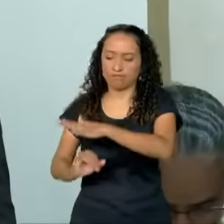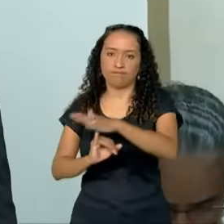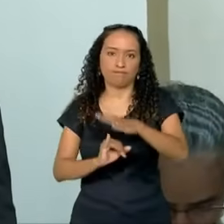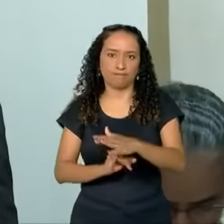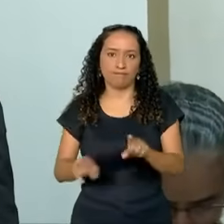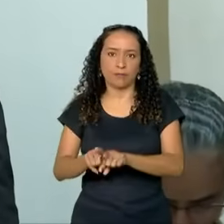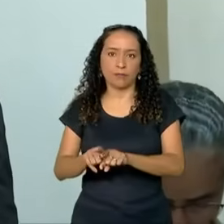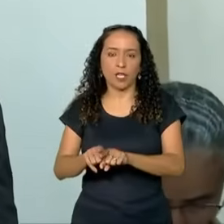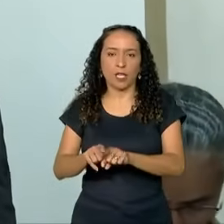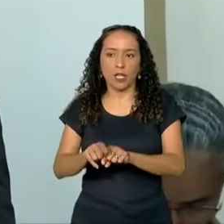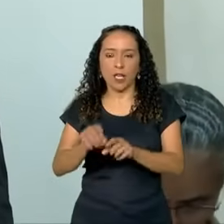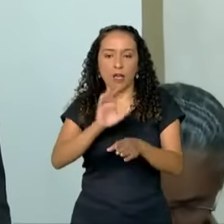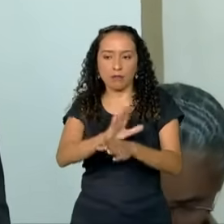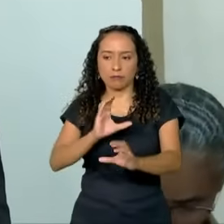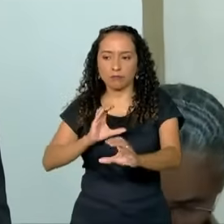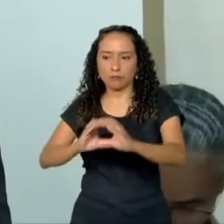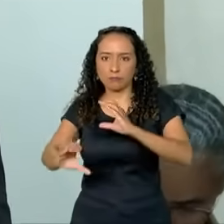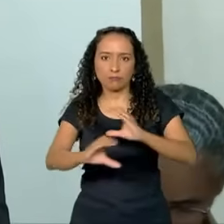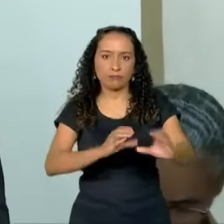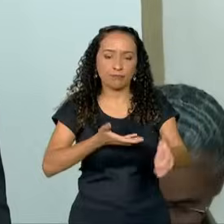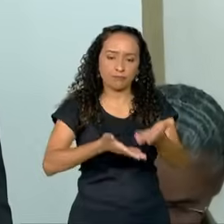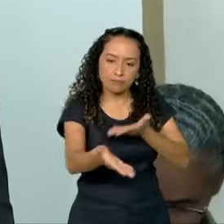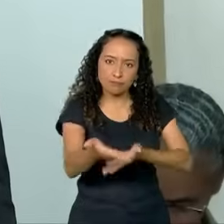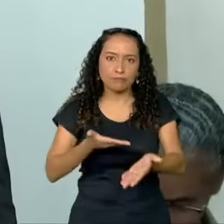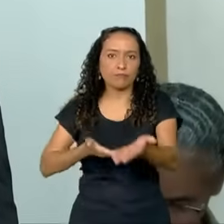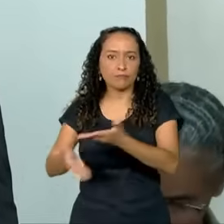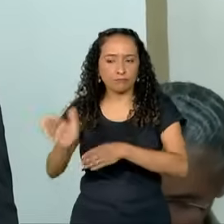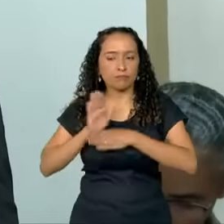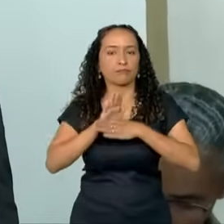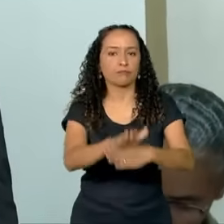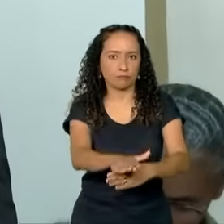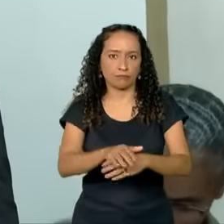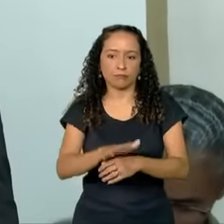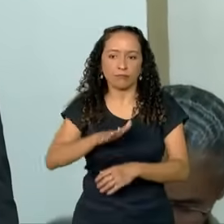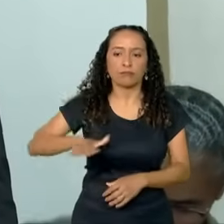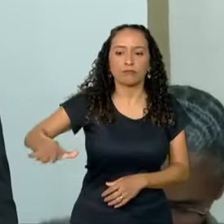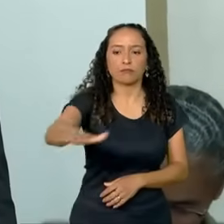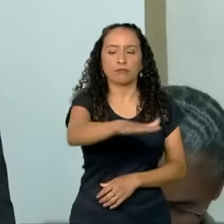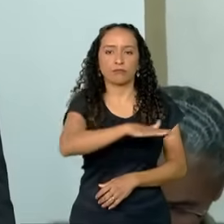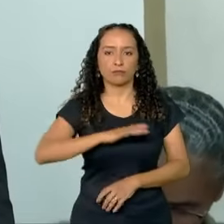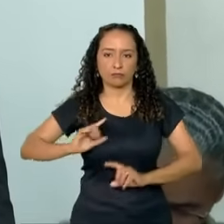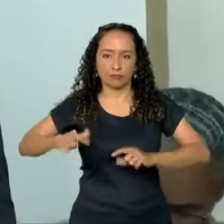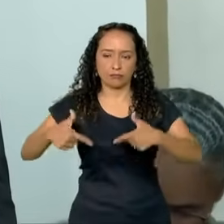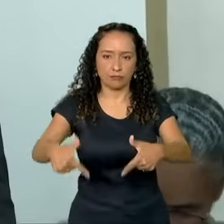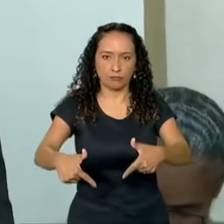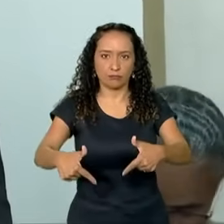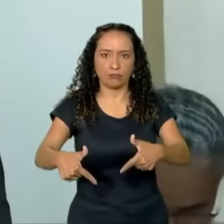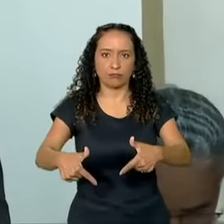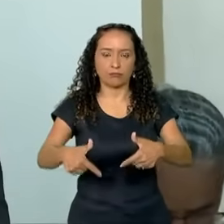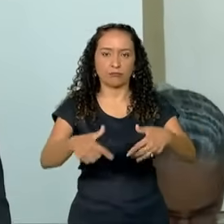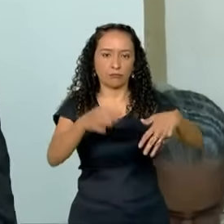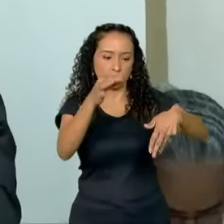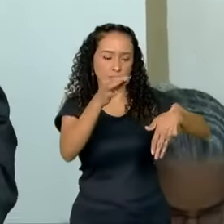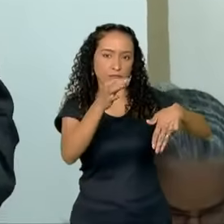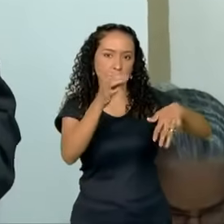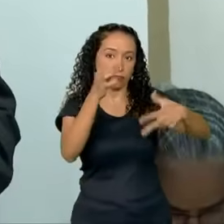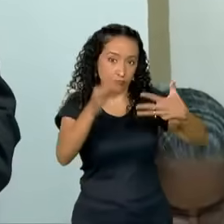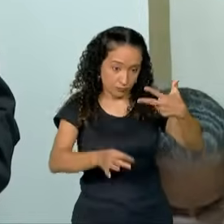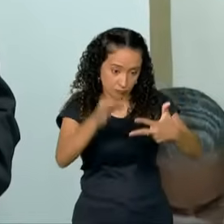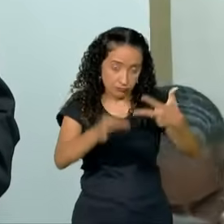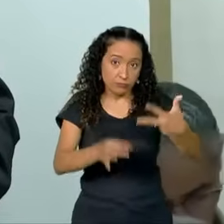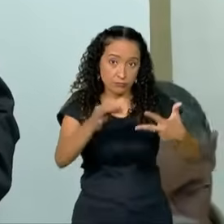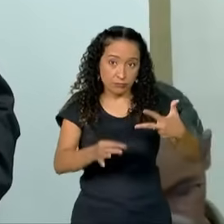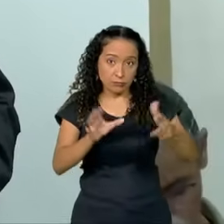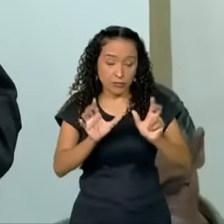de cooperação e colaboração. No âmbito de suas atribuições, o Poder Judiciário não apenas